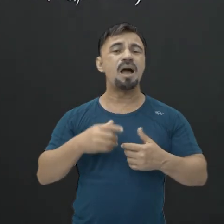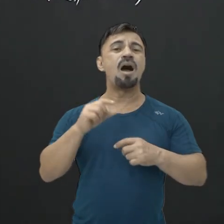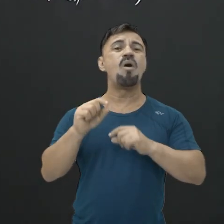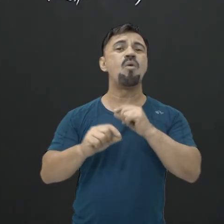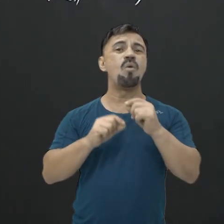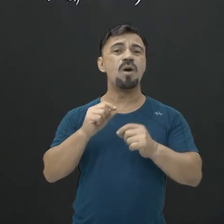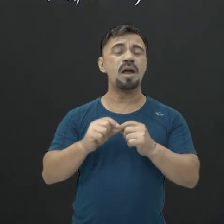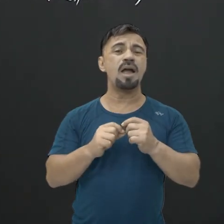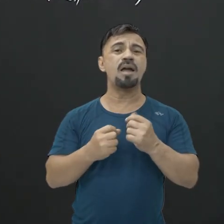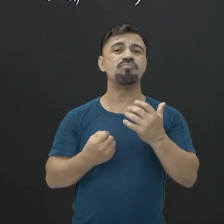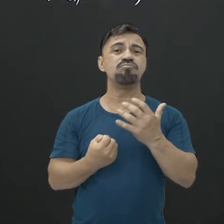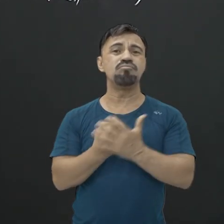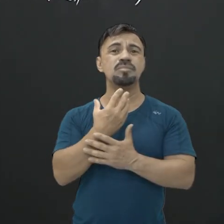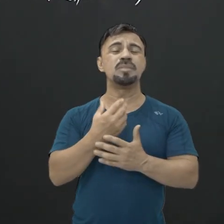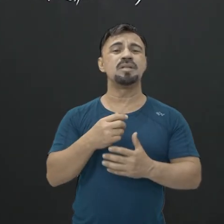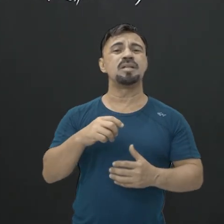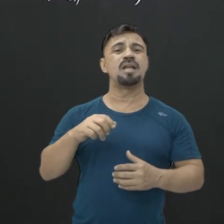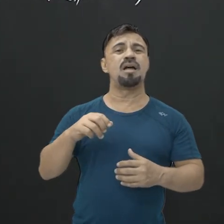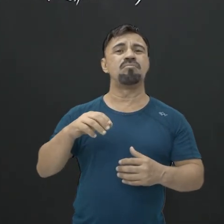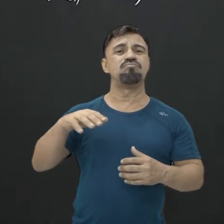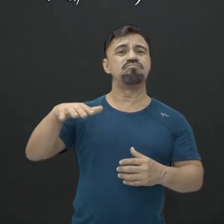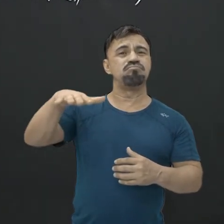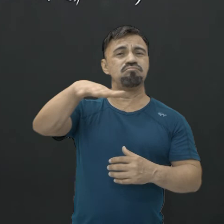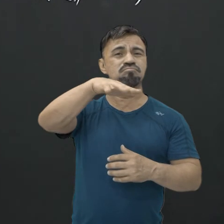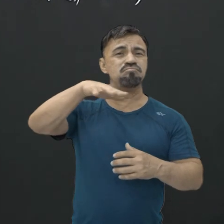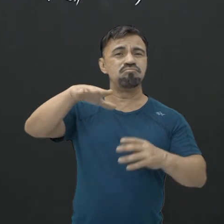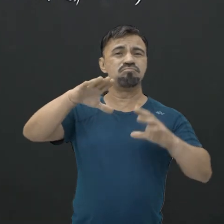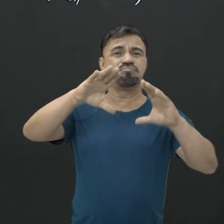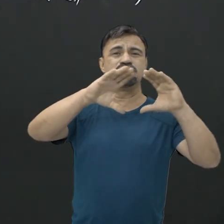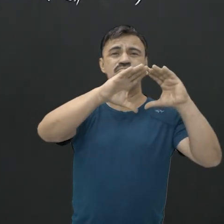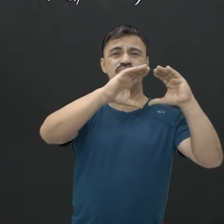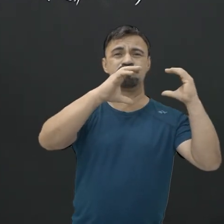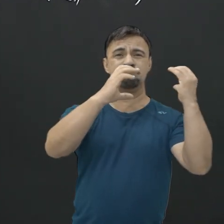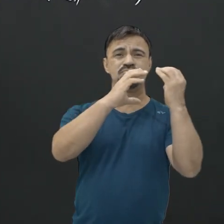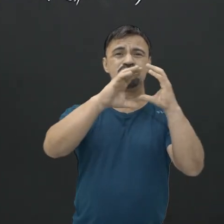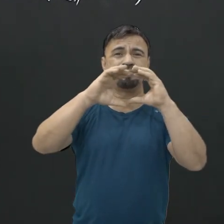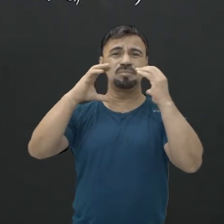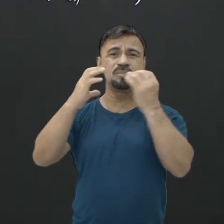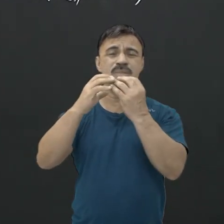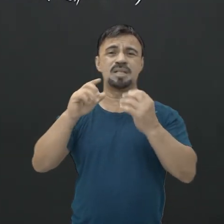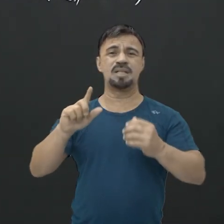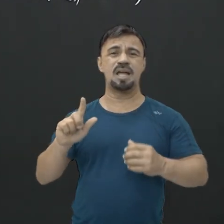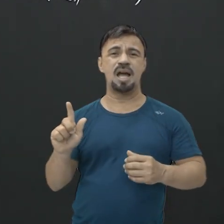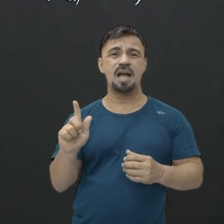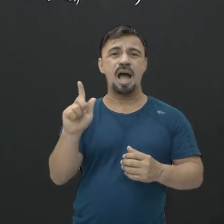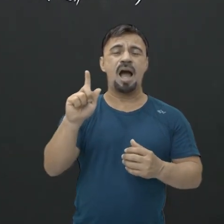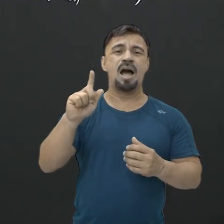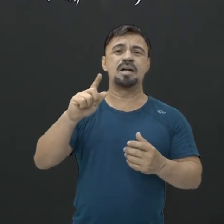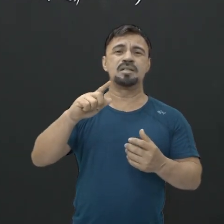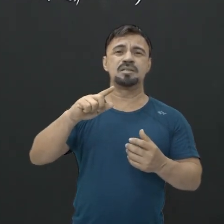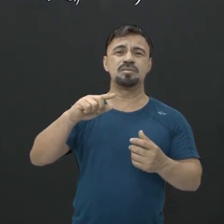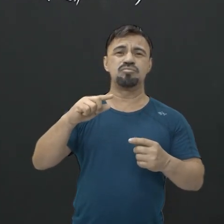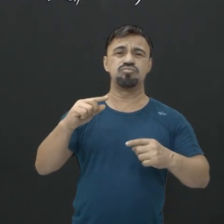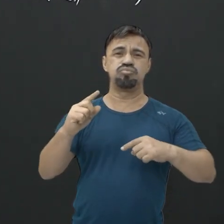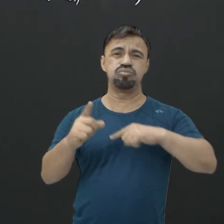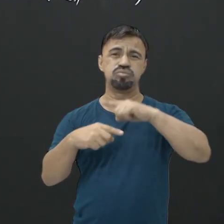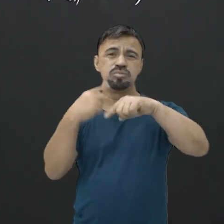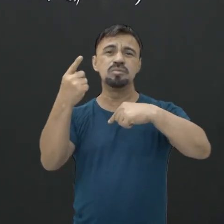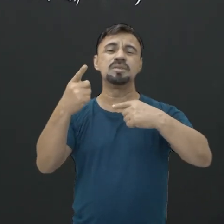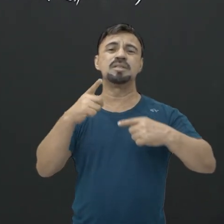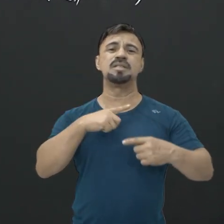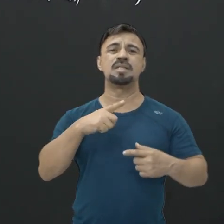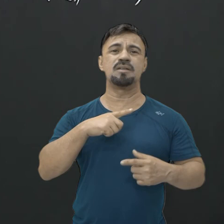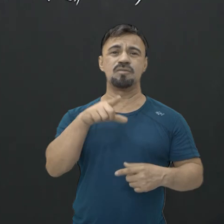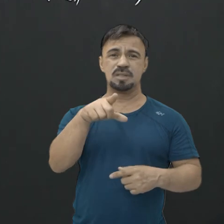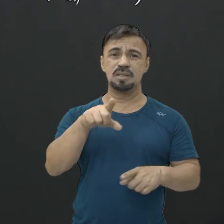que é a ação da atmosfera, que se não fosse ela, composta por esses gases, as coisas não seriam como seriam? E